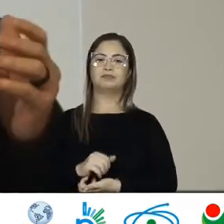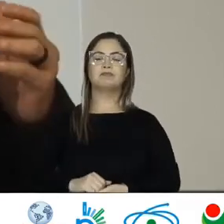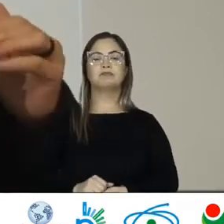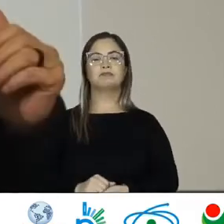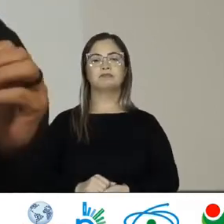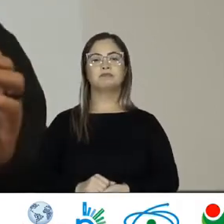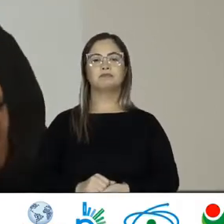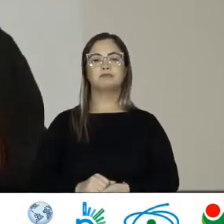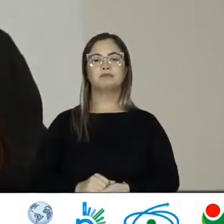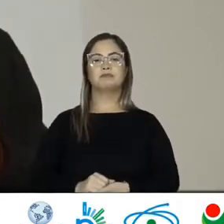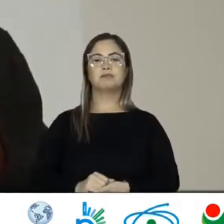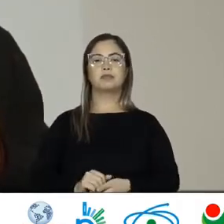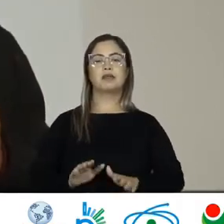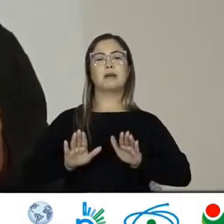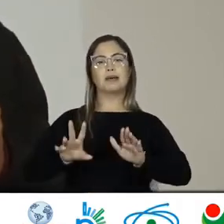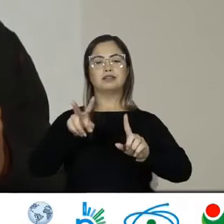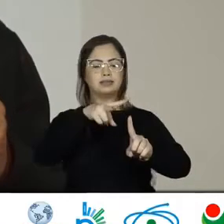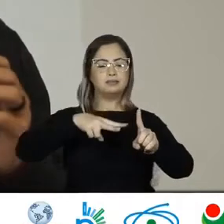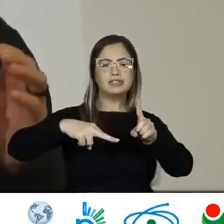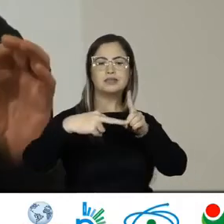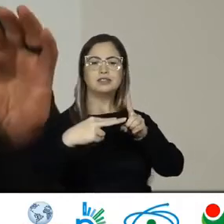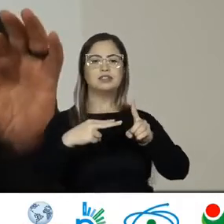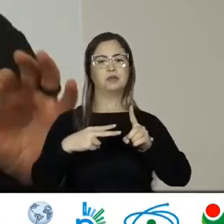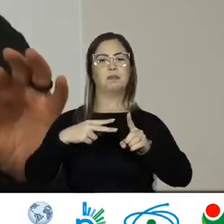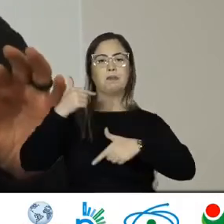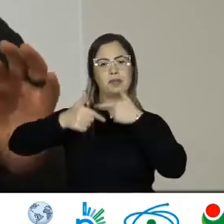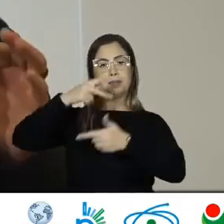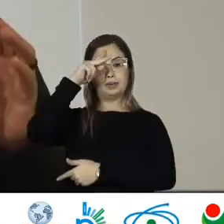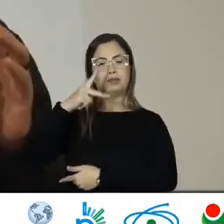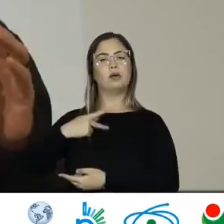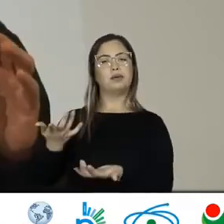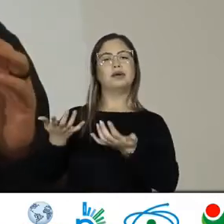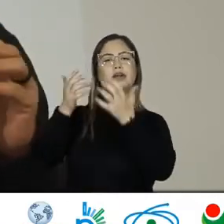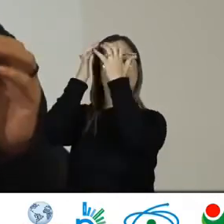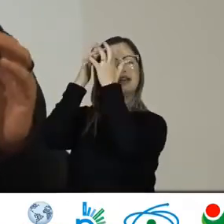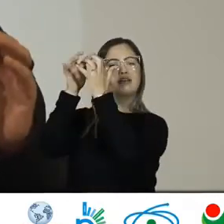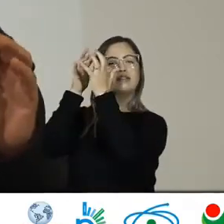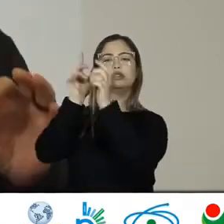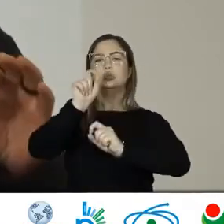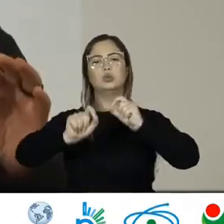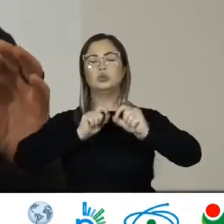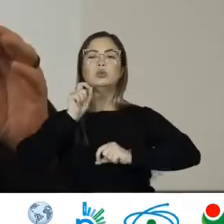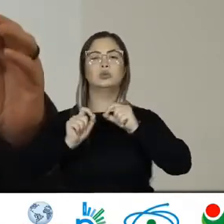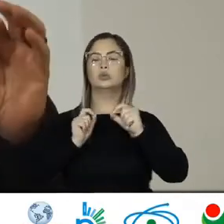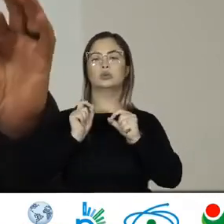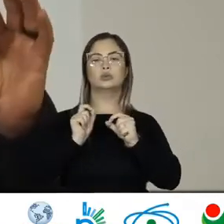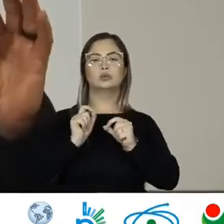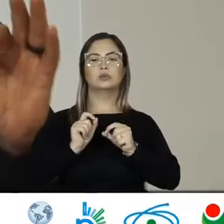A partir Da perspectiva Que eu trabalho Fazer uma pequena Reflexão Sobre Uma